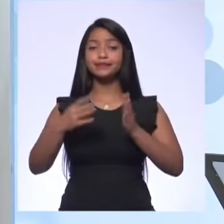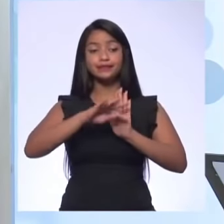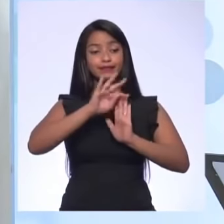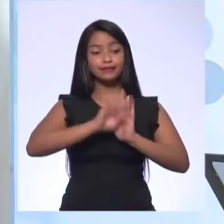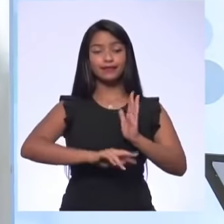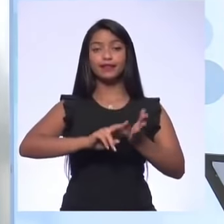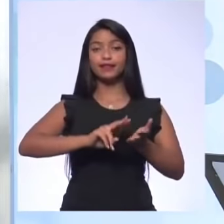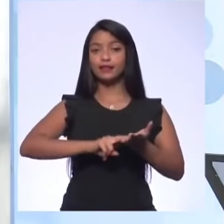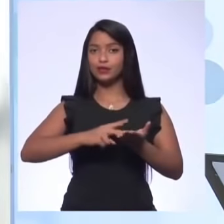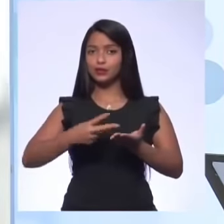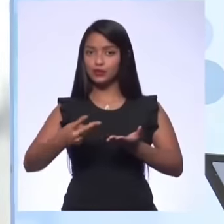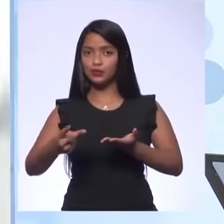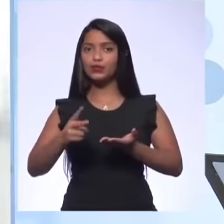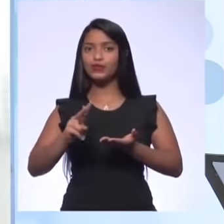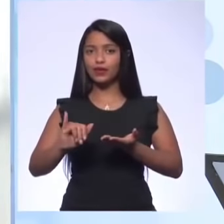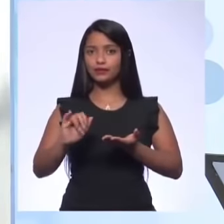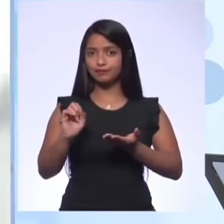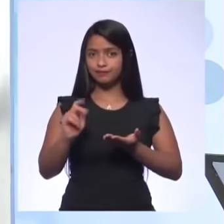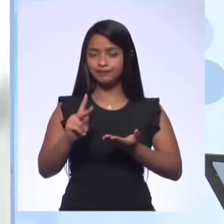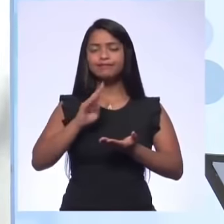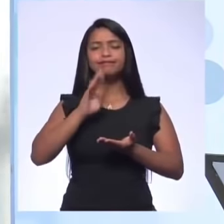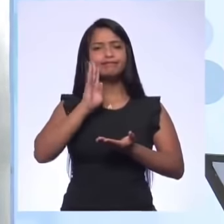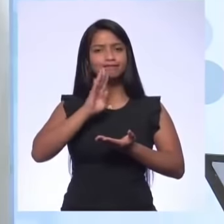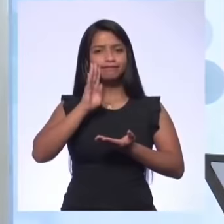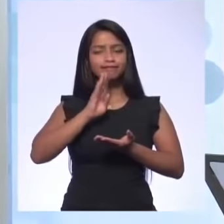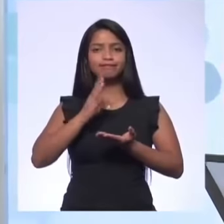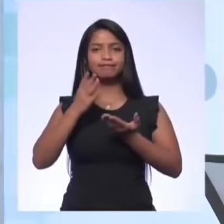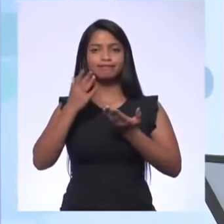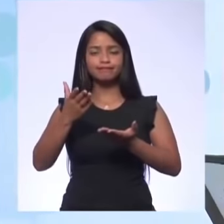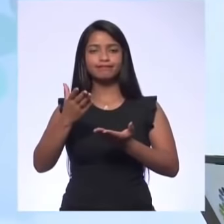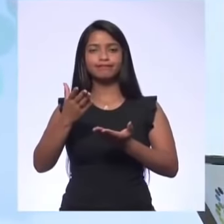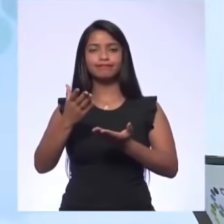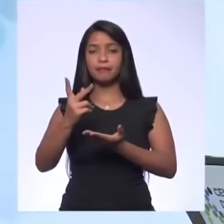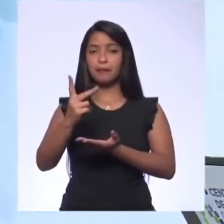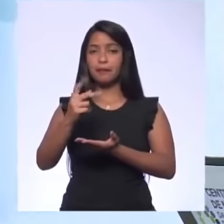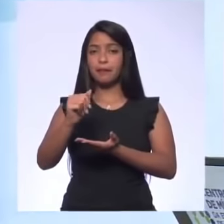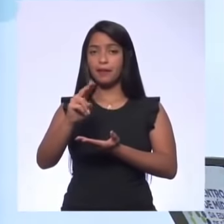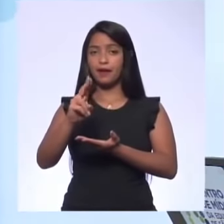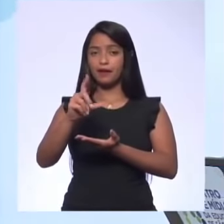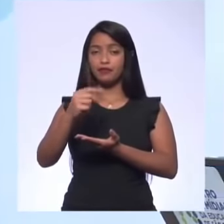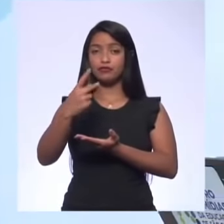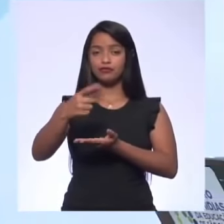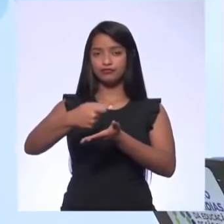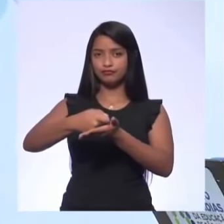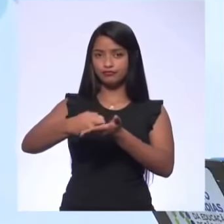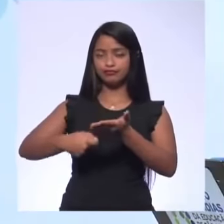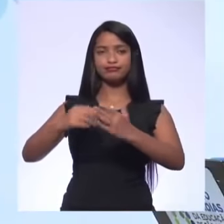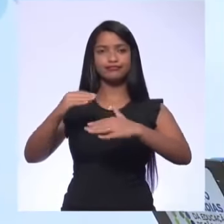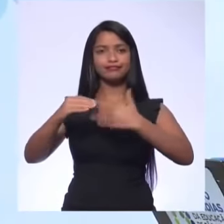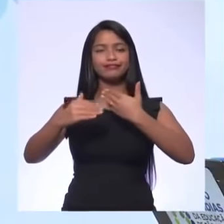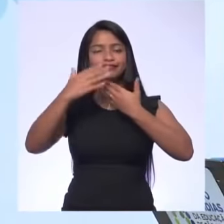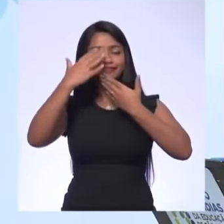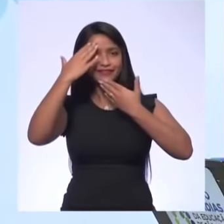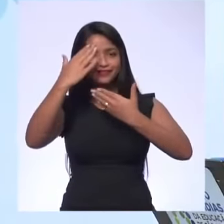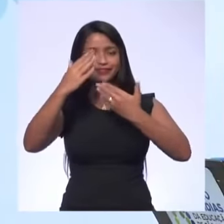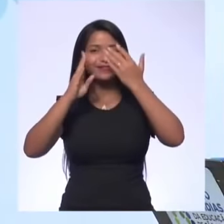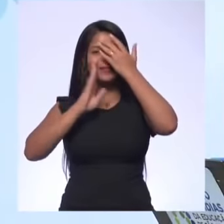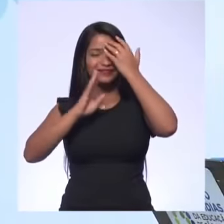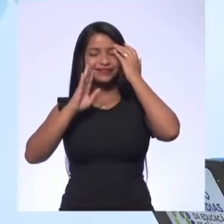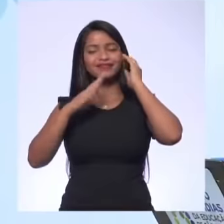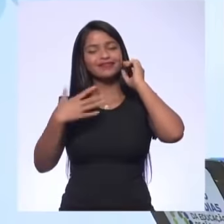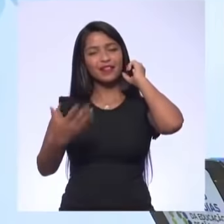muito legal. Thanks, Paulo. Muito obrigada por você ter enviado essa lição. Achei bem bacana e por isso que eu